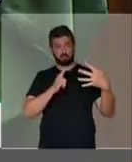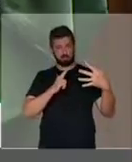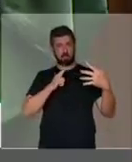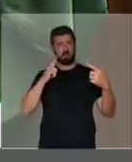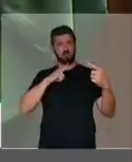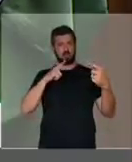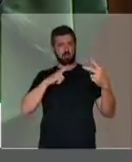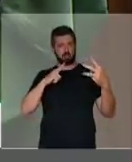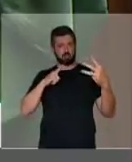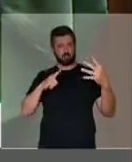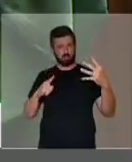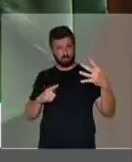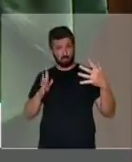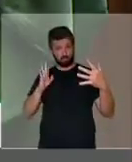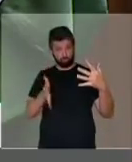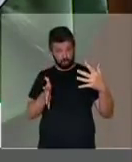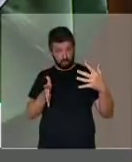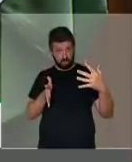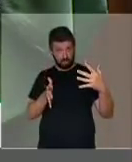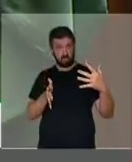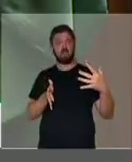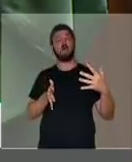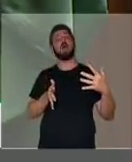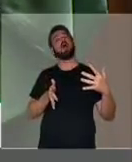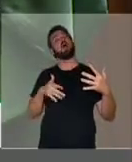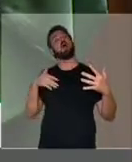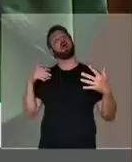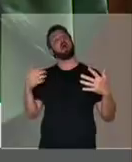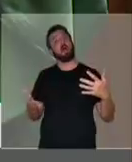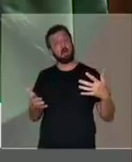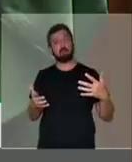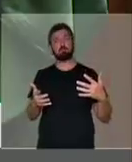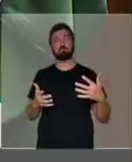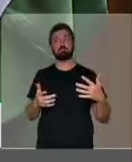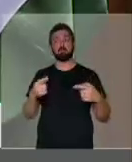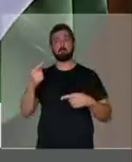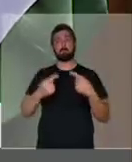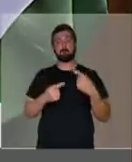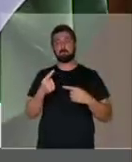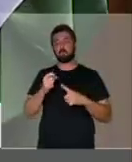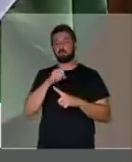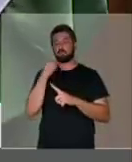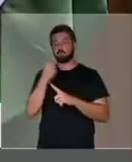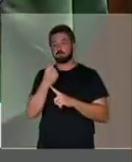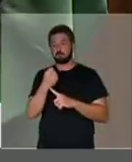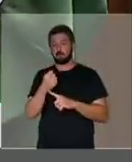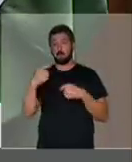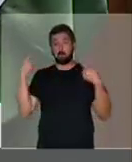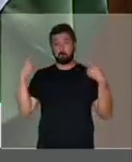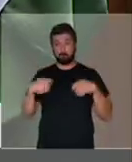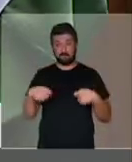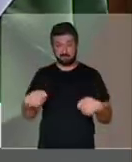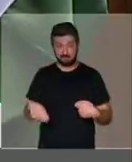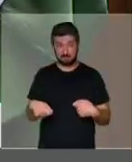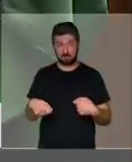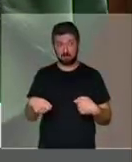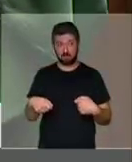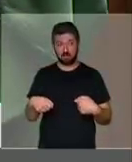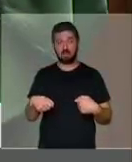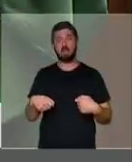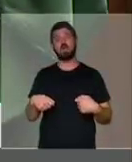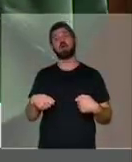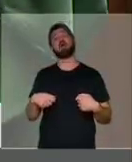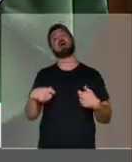materiais foram cumpridos e se, enfim, a conveniência política e social em tal medida.